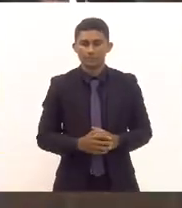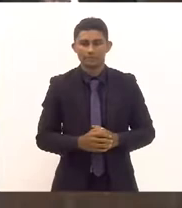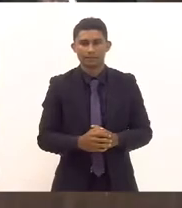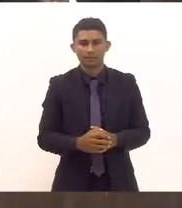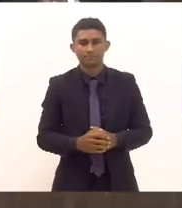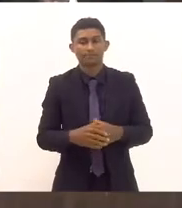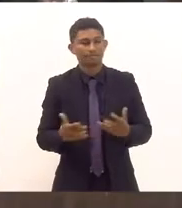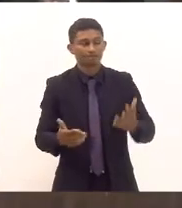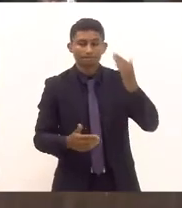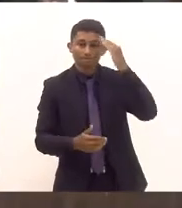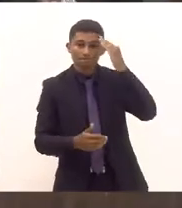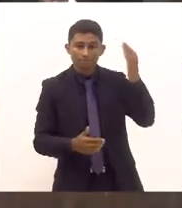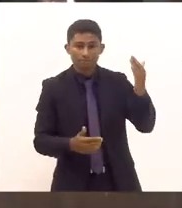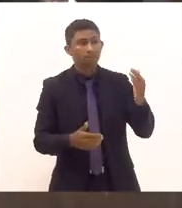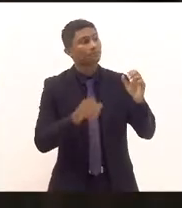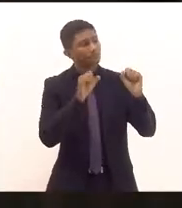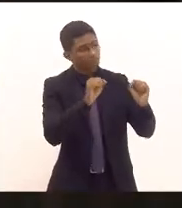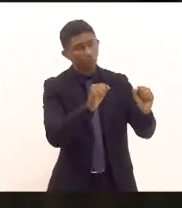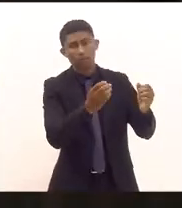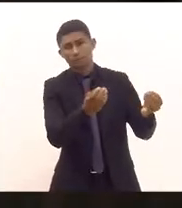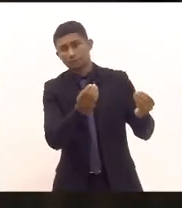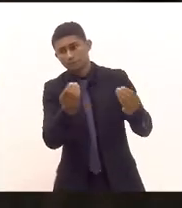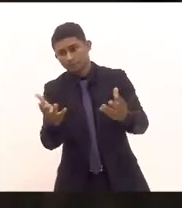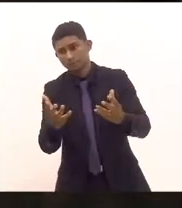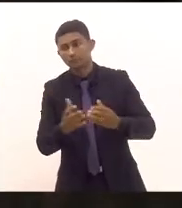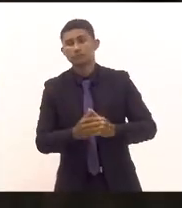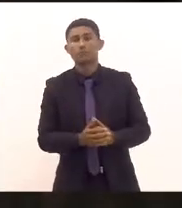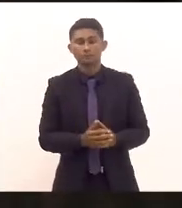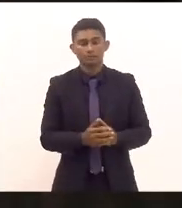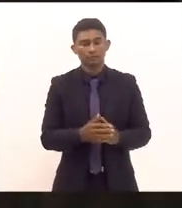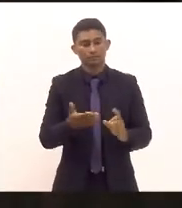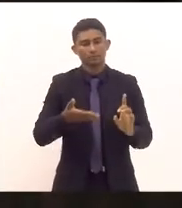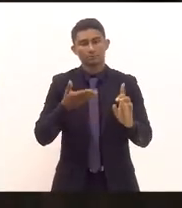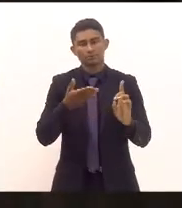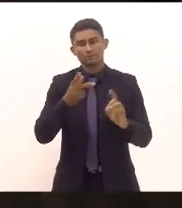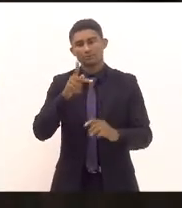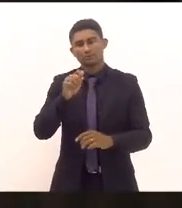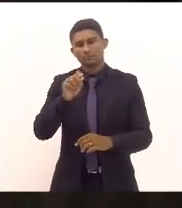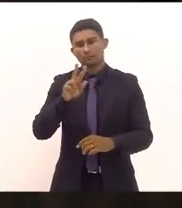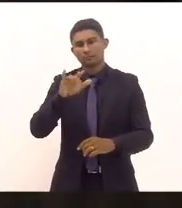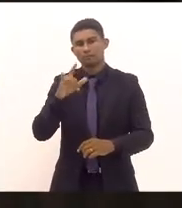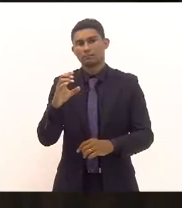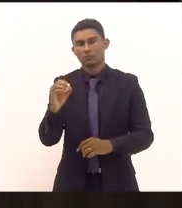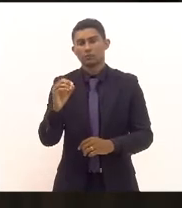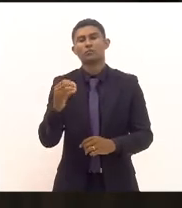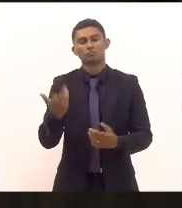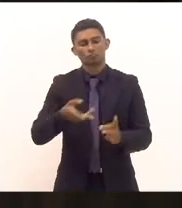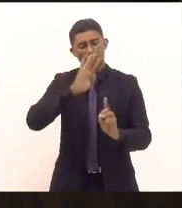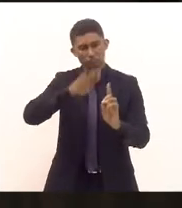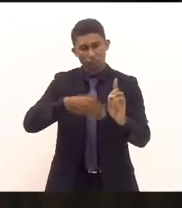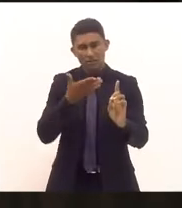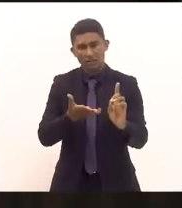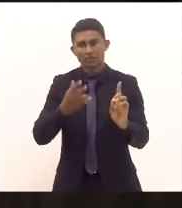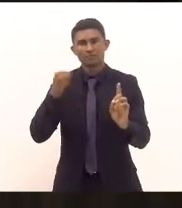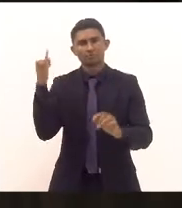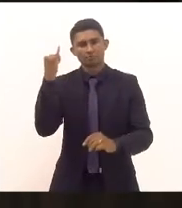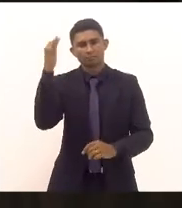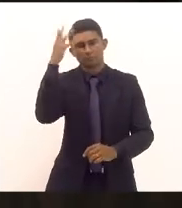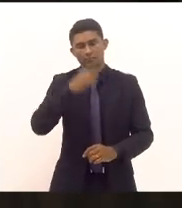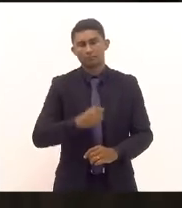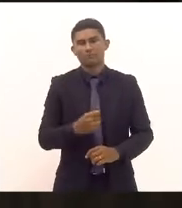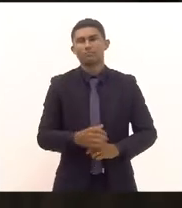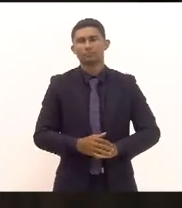obrigada você pode entregar aqui ao Paulinho muito bonita homenagem e fundamental